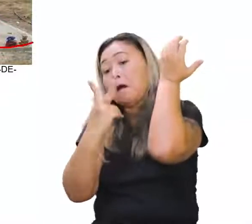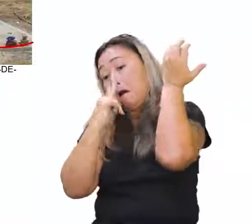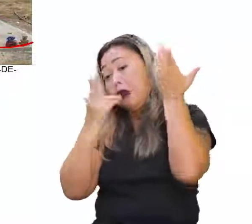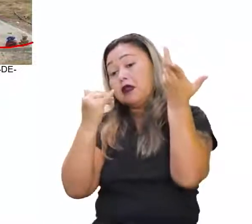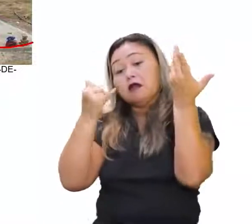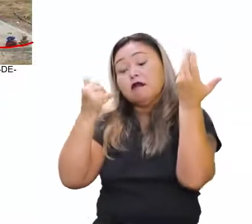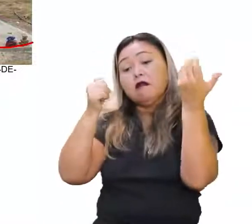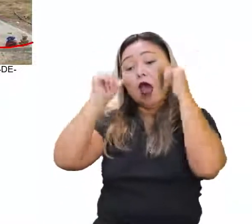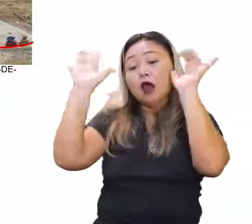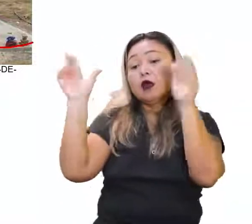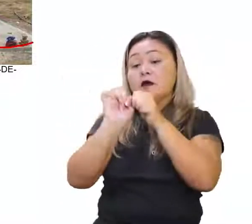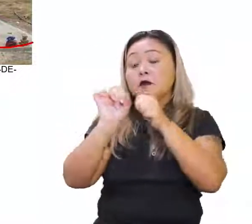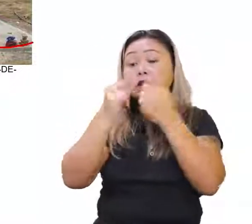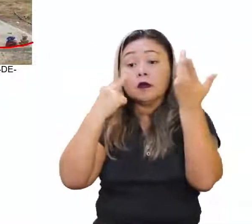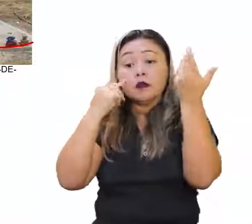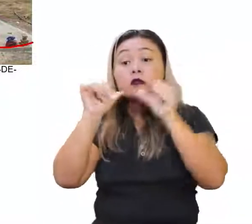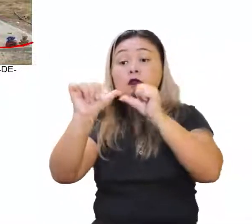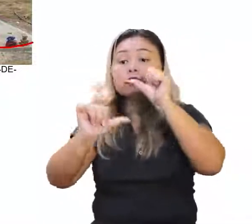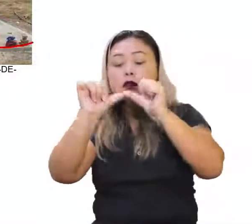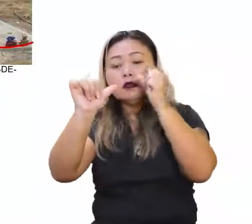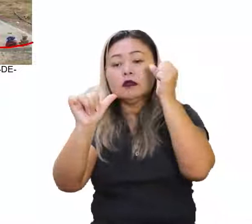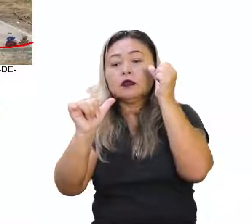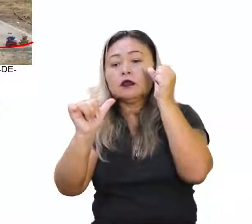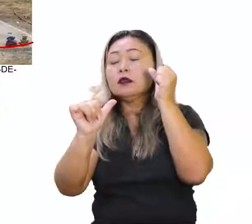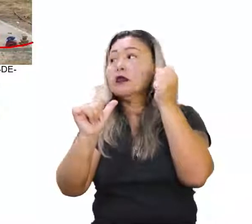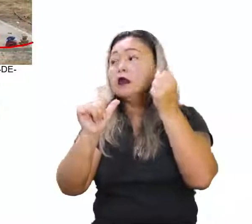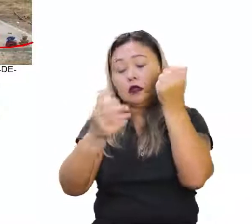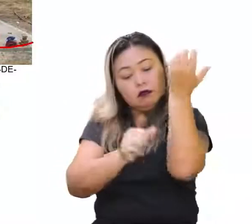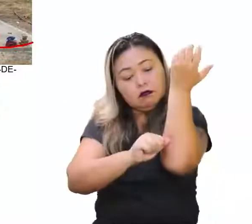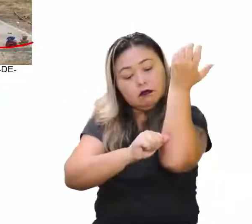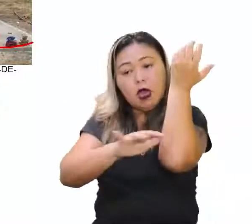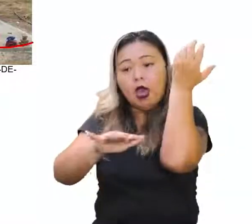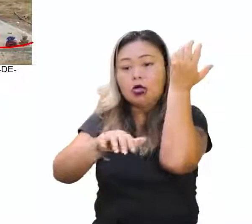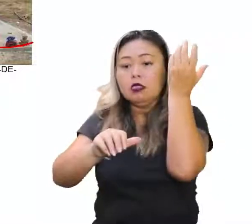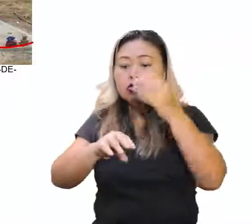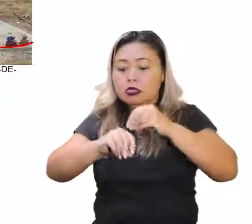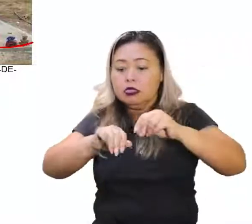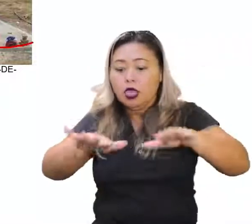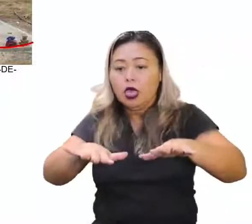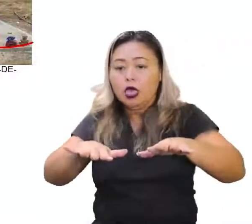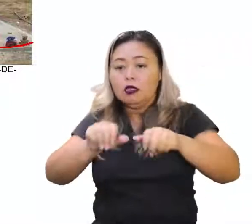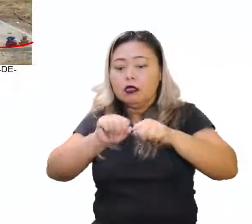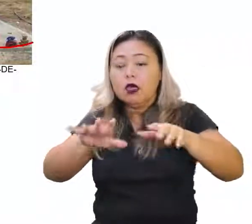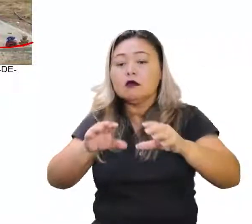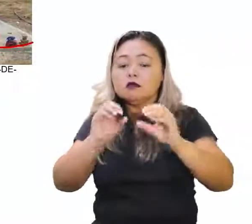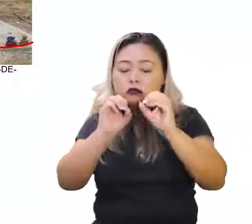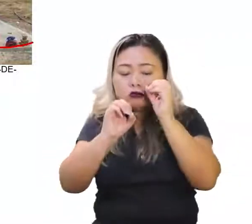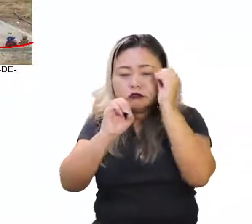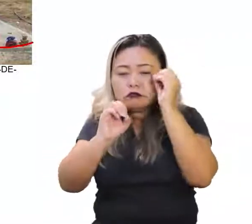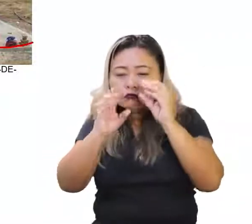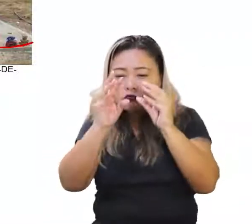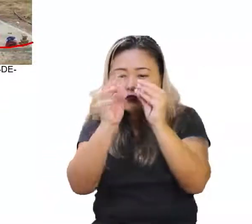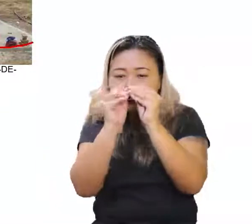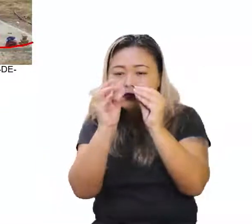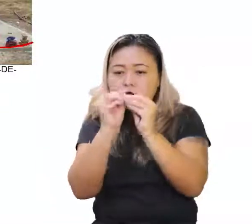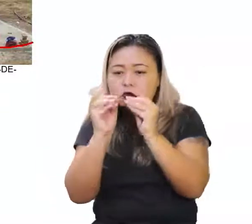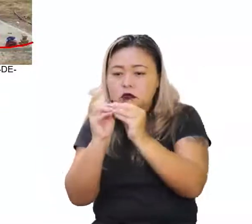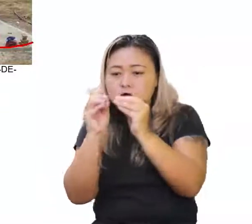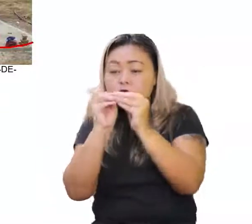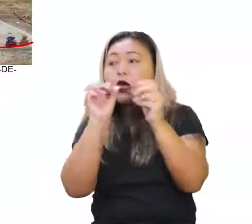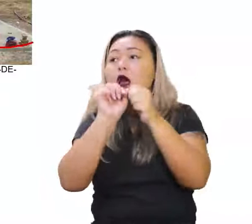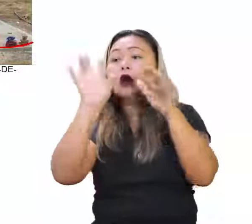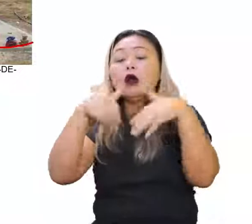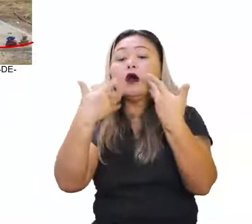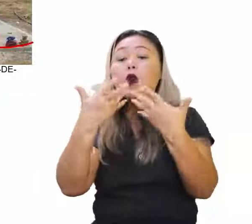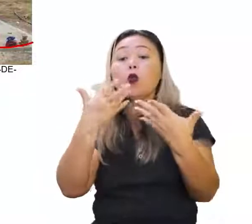vaca. E pode alterar, só que a bosta da vaca ela é pastosa, só que a deles não, é mais consistente.